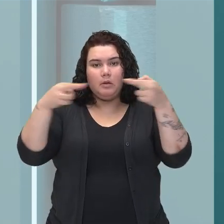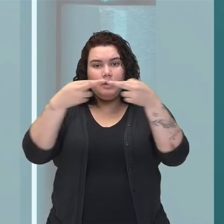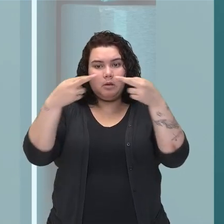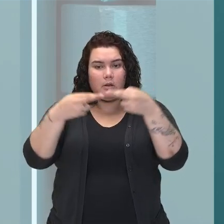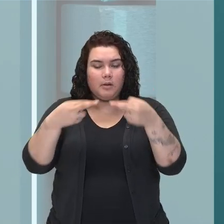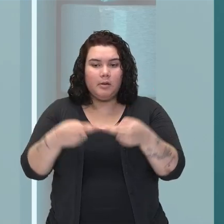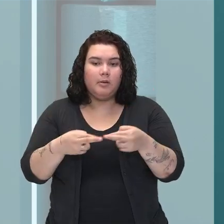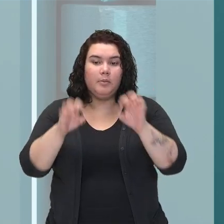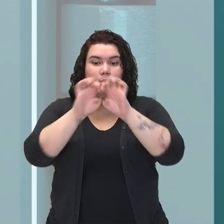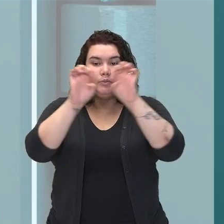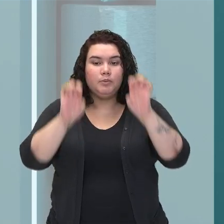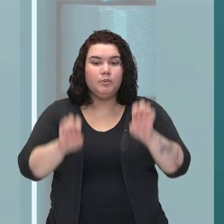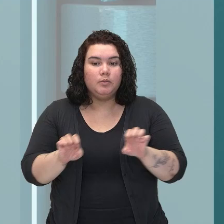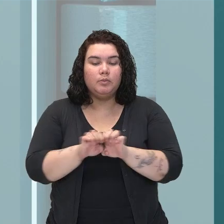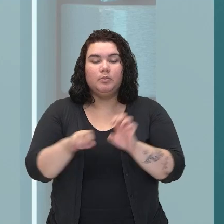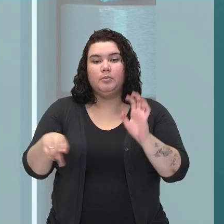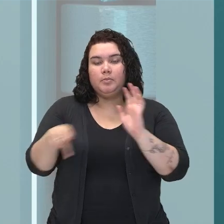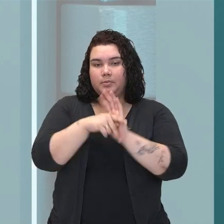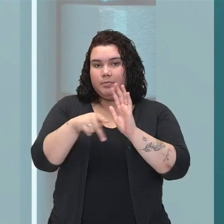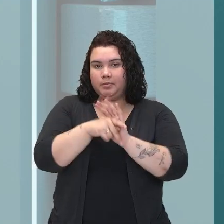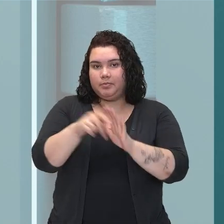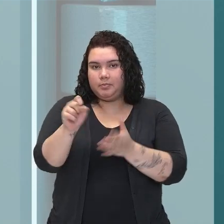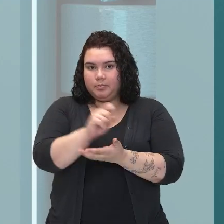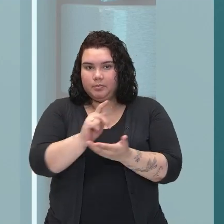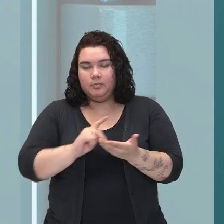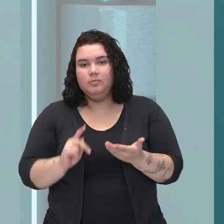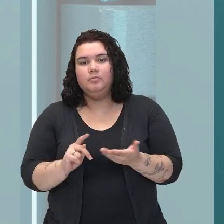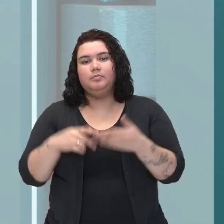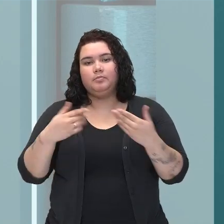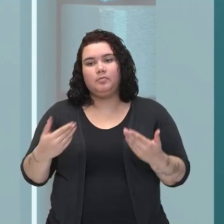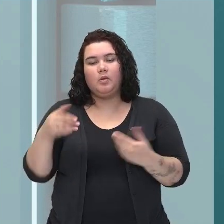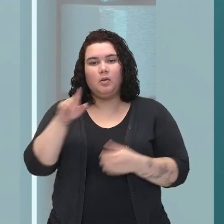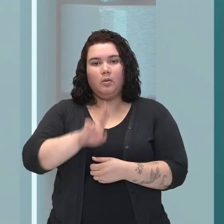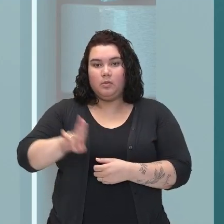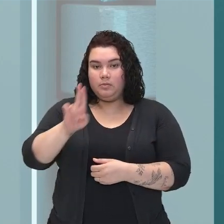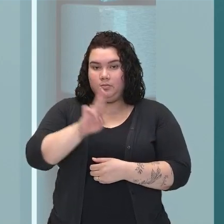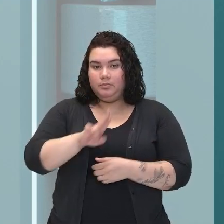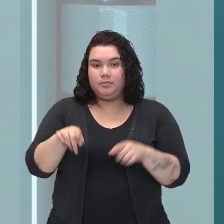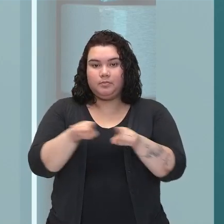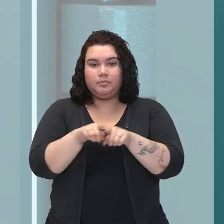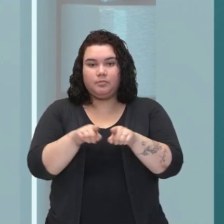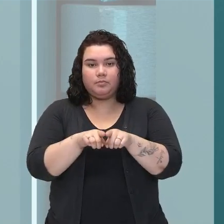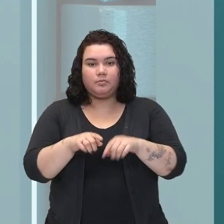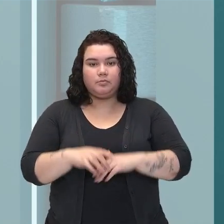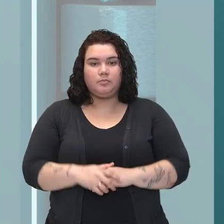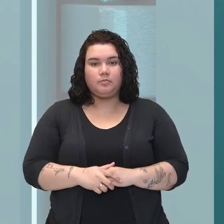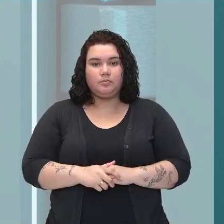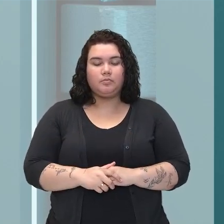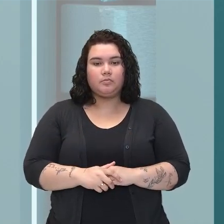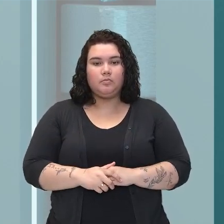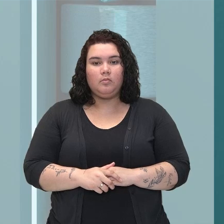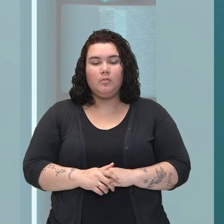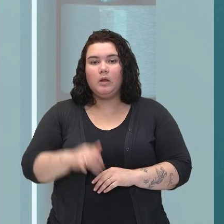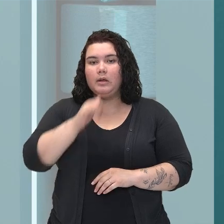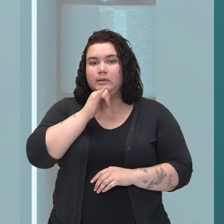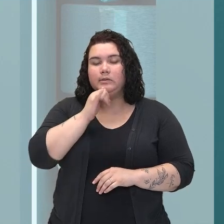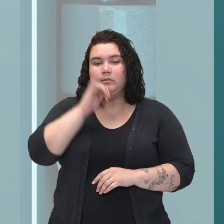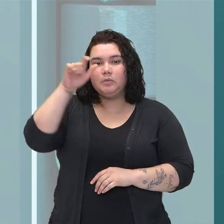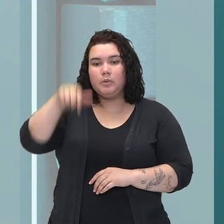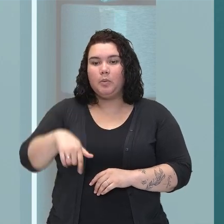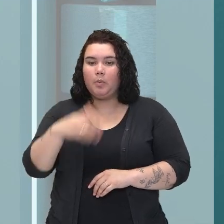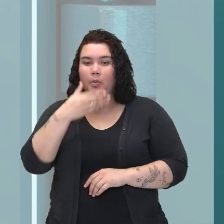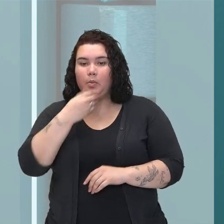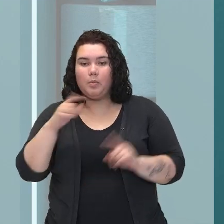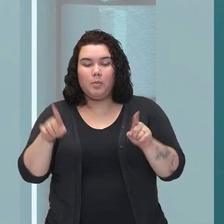estrutura de um poema. Então, muitos músicos também são poetas. A gente tem lá, por exemplo, o músico Bob Dylan, que ganhou um